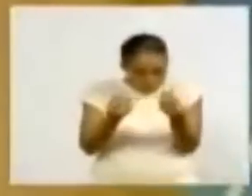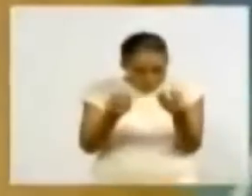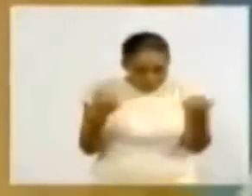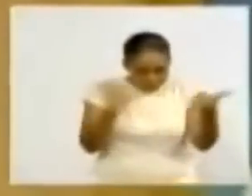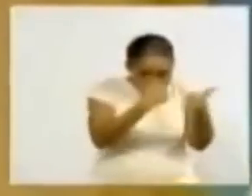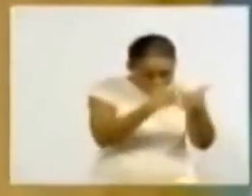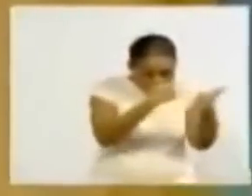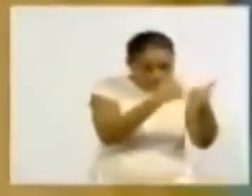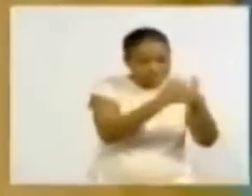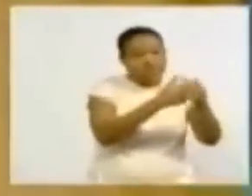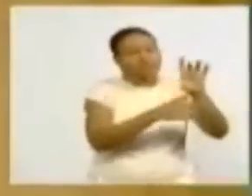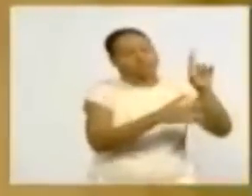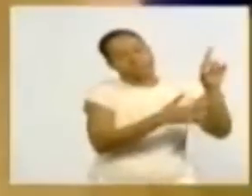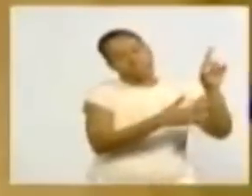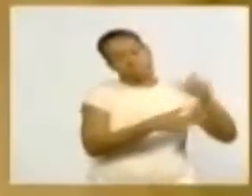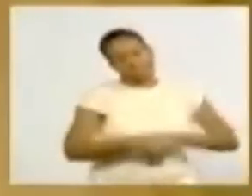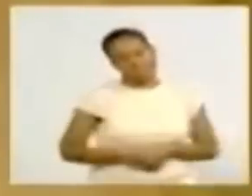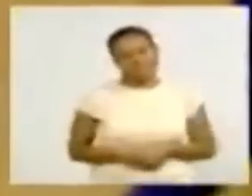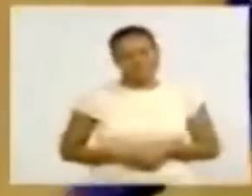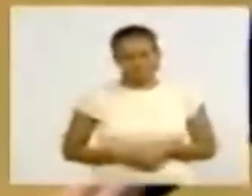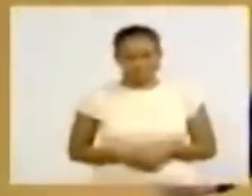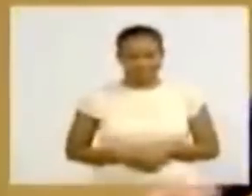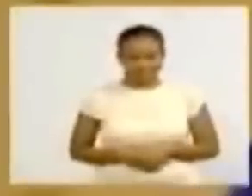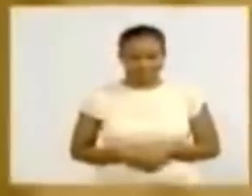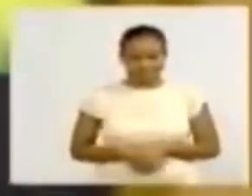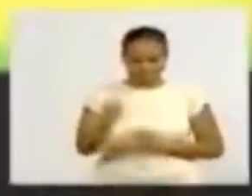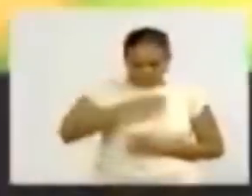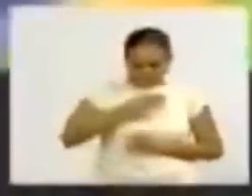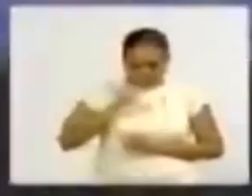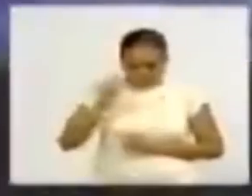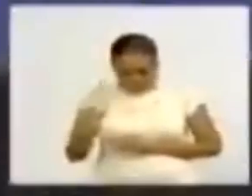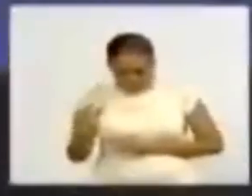debaixo dos raios. A única diferença é essa.